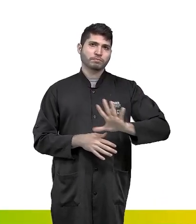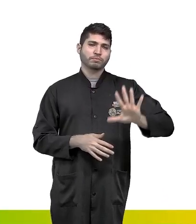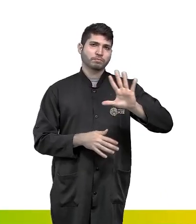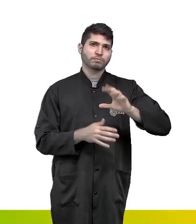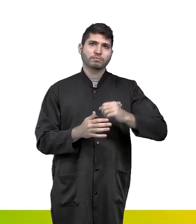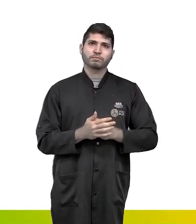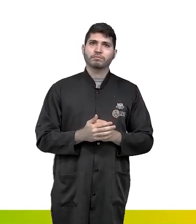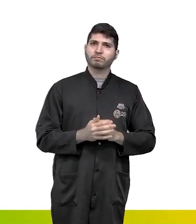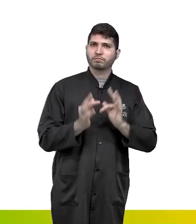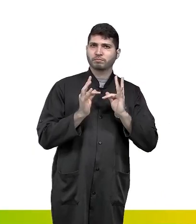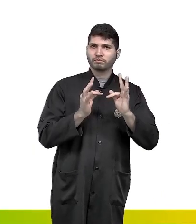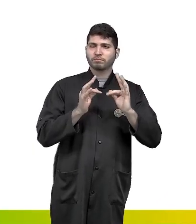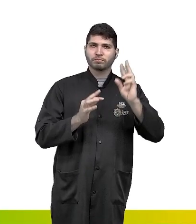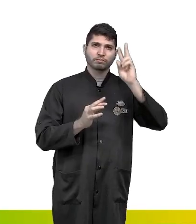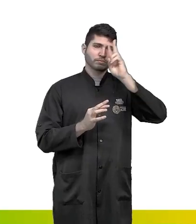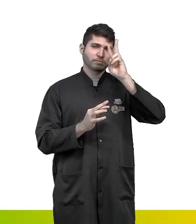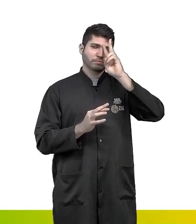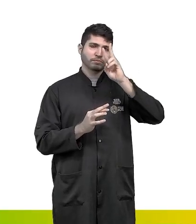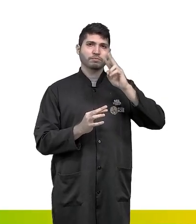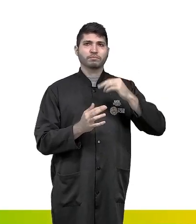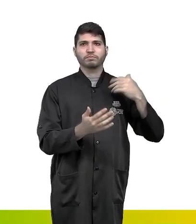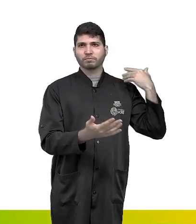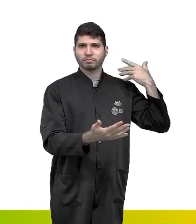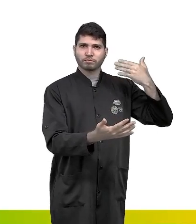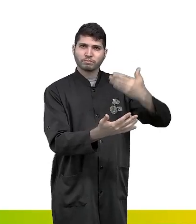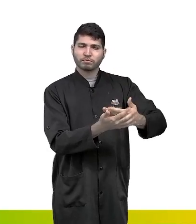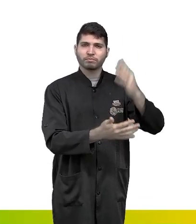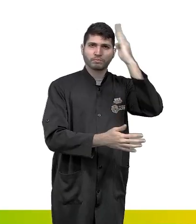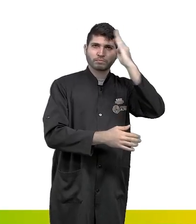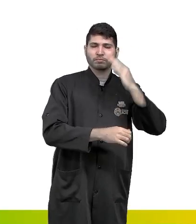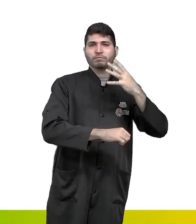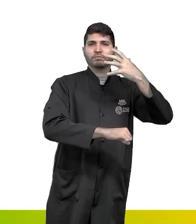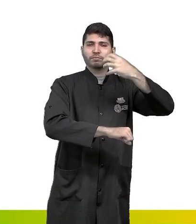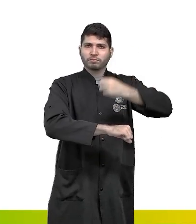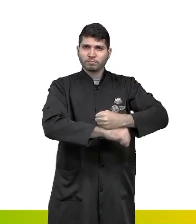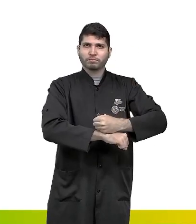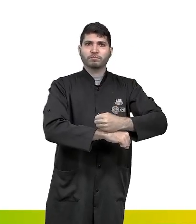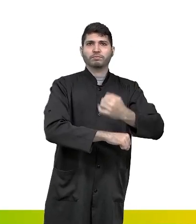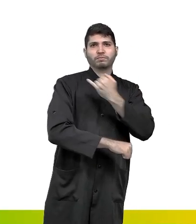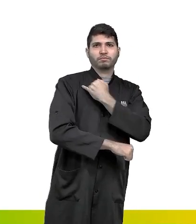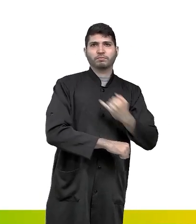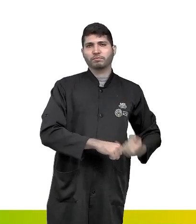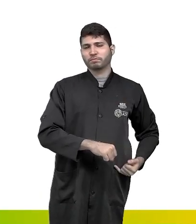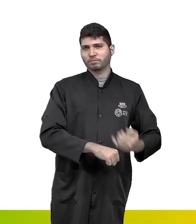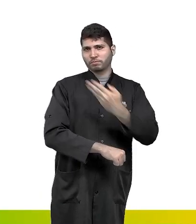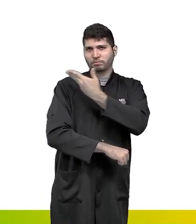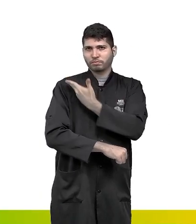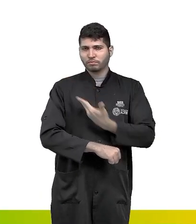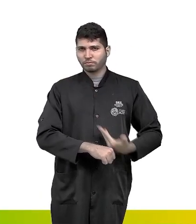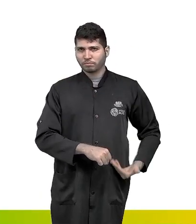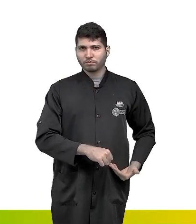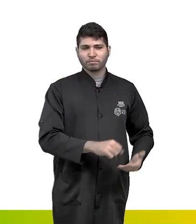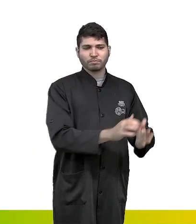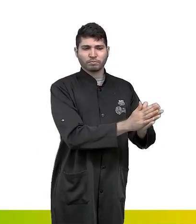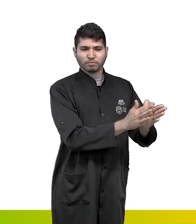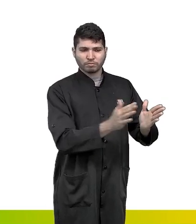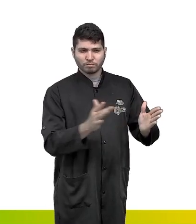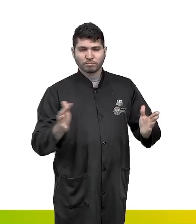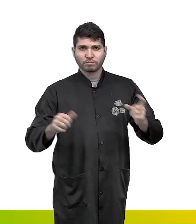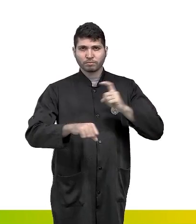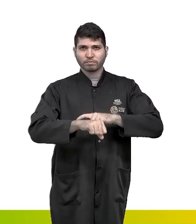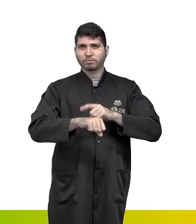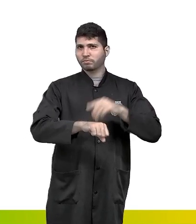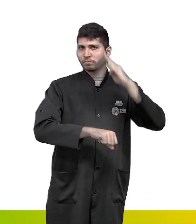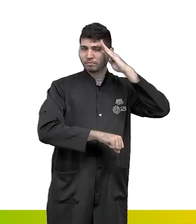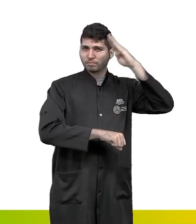breve histórico de como a terra era tratada no Brasil colônia, império e república. Eu mostrei a linha do tempo com os principais